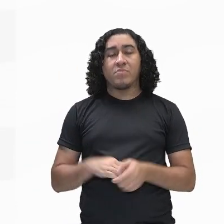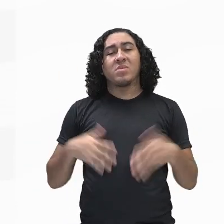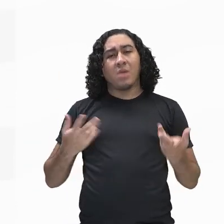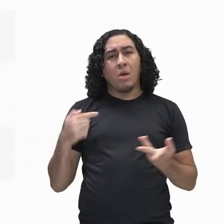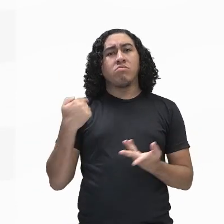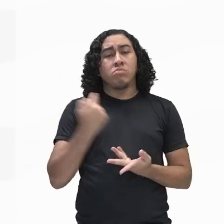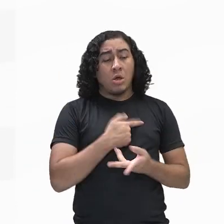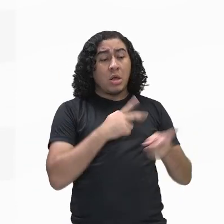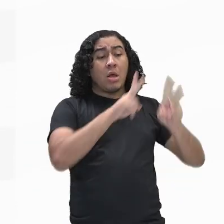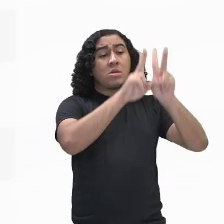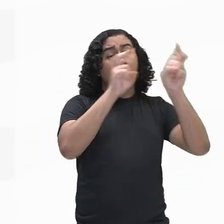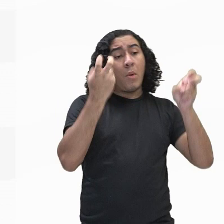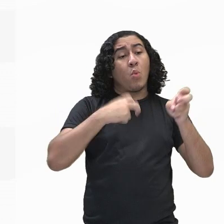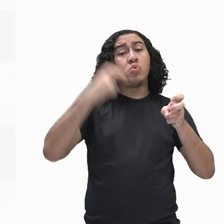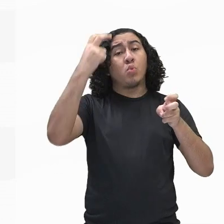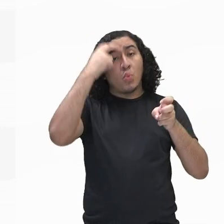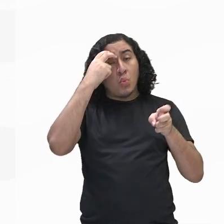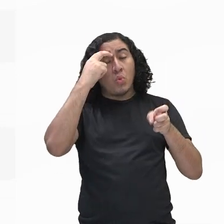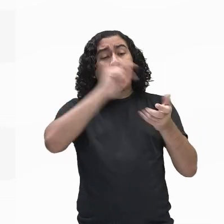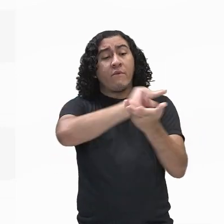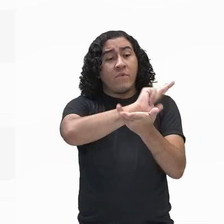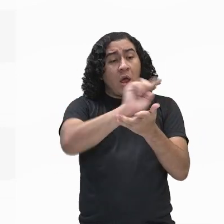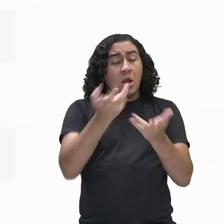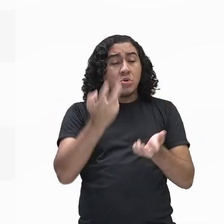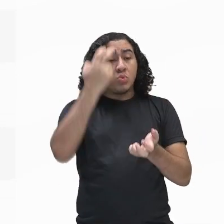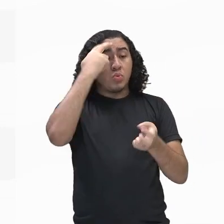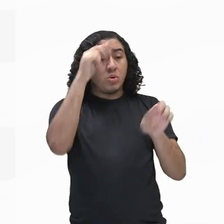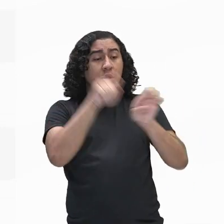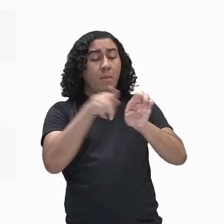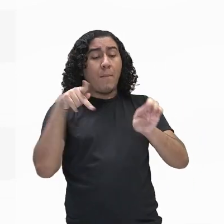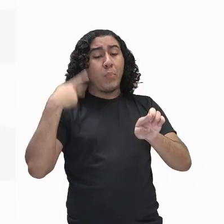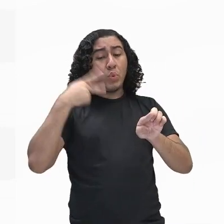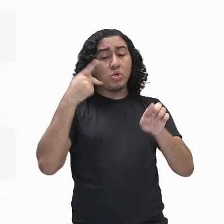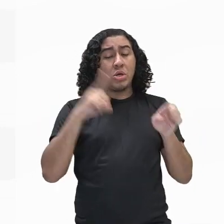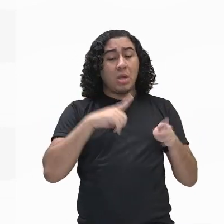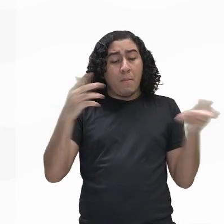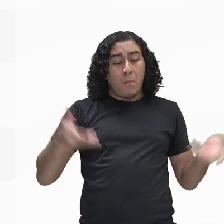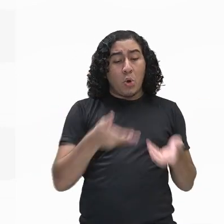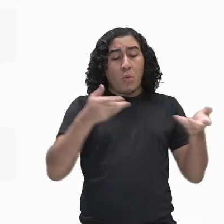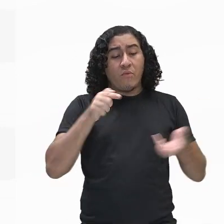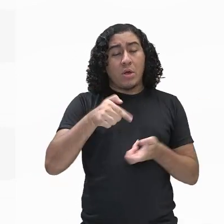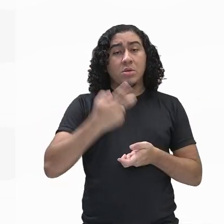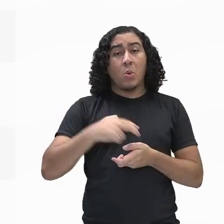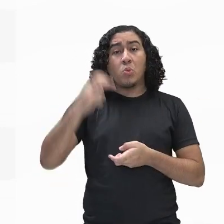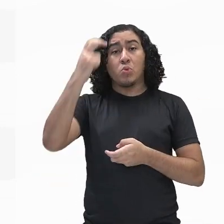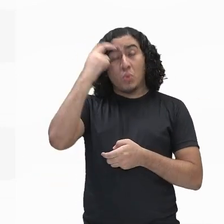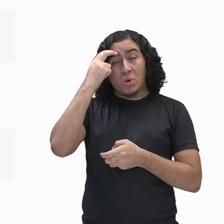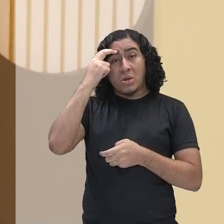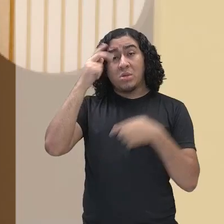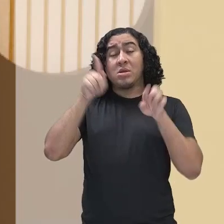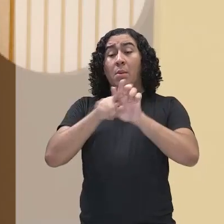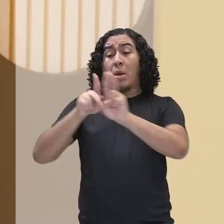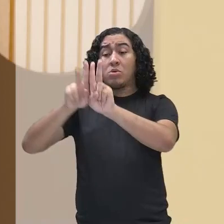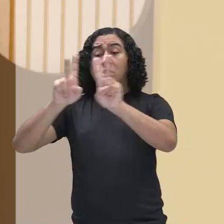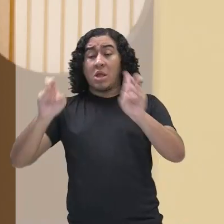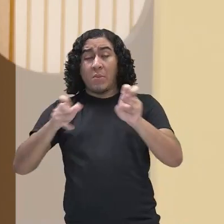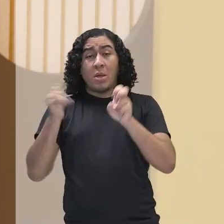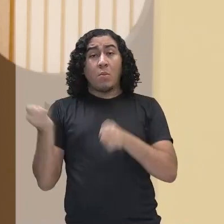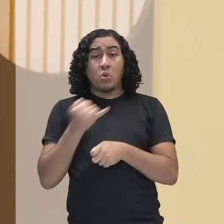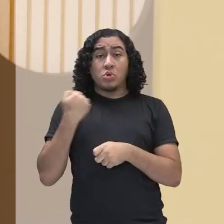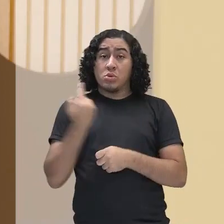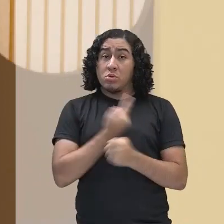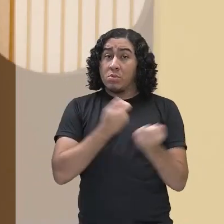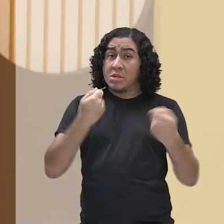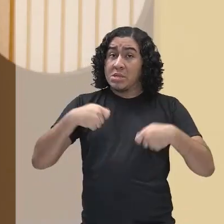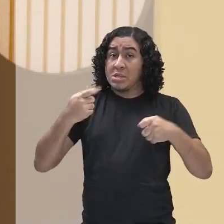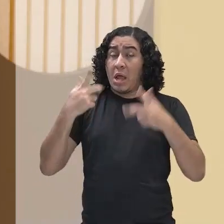cultura, sobre interculturalidade, sobre as políticas que vão promover aí essa cultura, né? Uma questão muito importante que nós precisamos